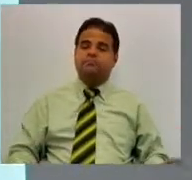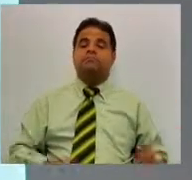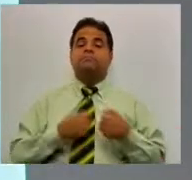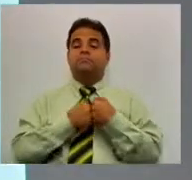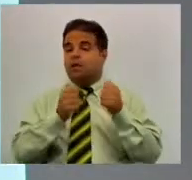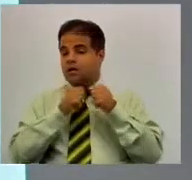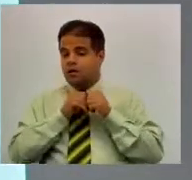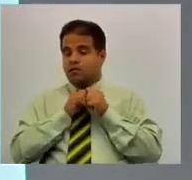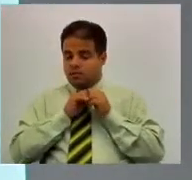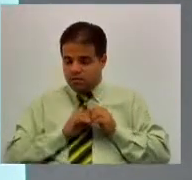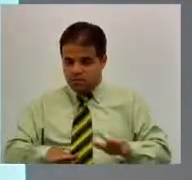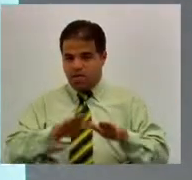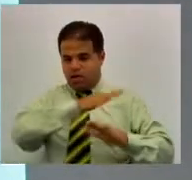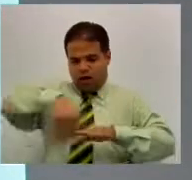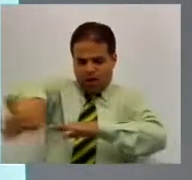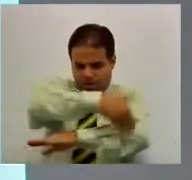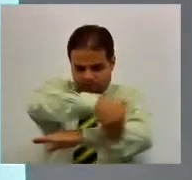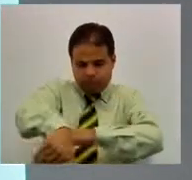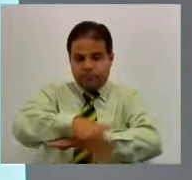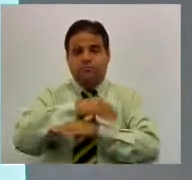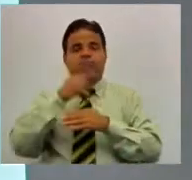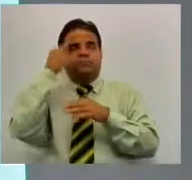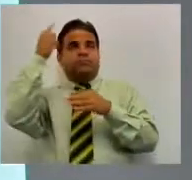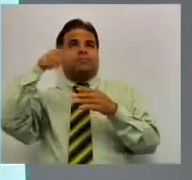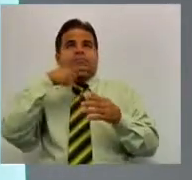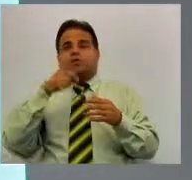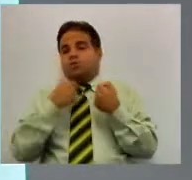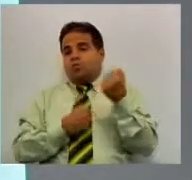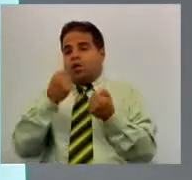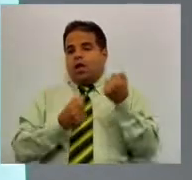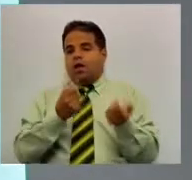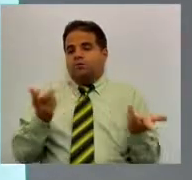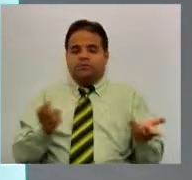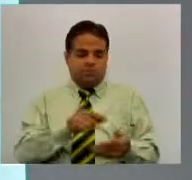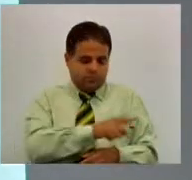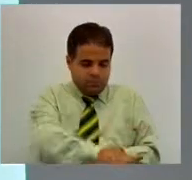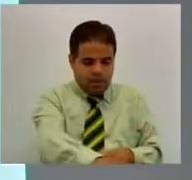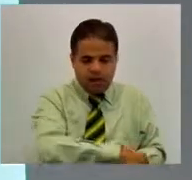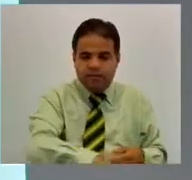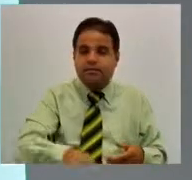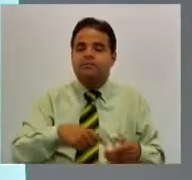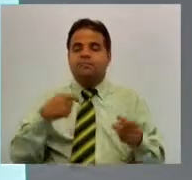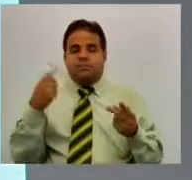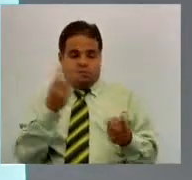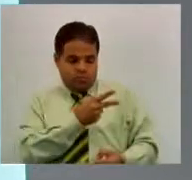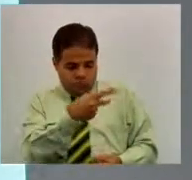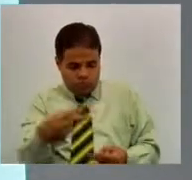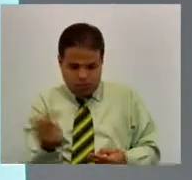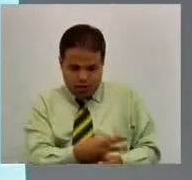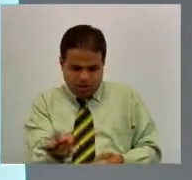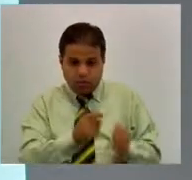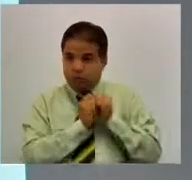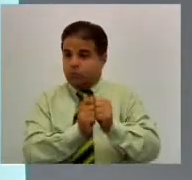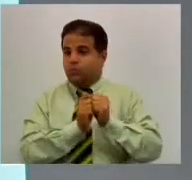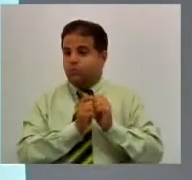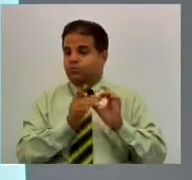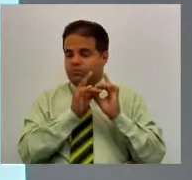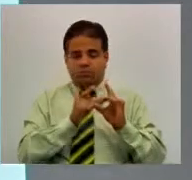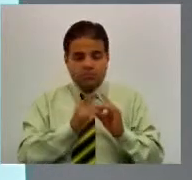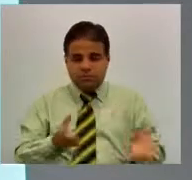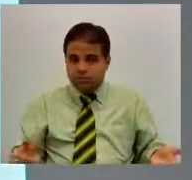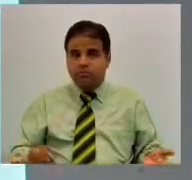Transporte e uso do solo. Que não dá para pensar transporte sozinho e uso do solo sozinho. Eles têm que funcionar juntos, sempre. Porque